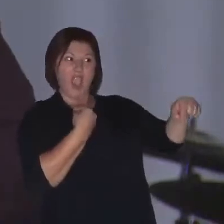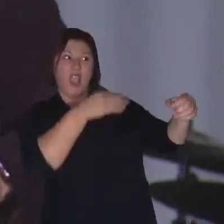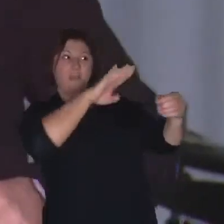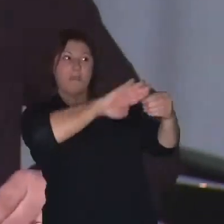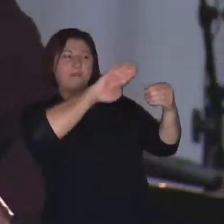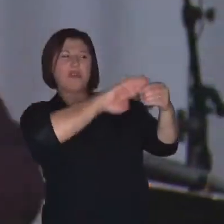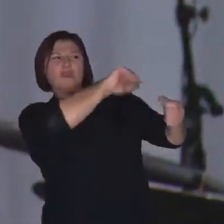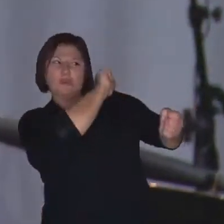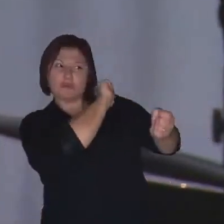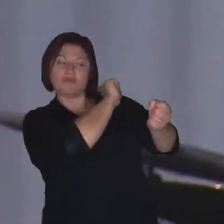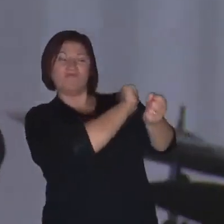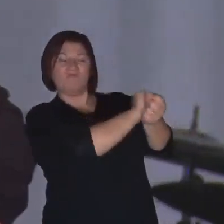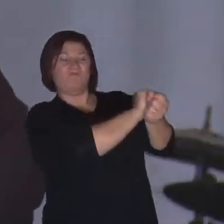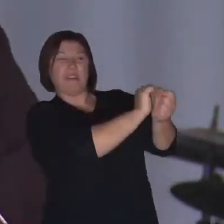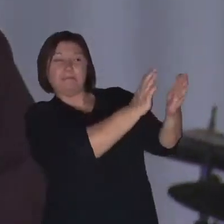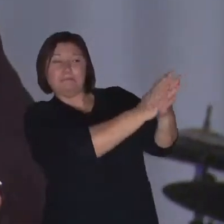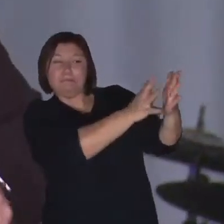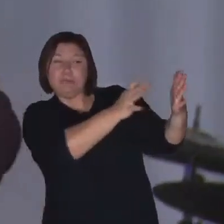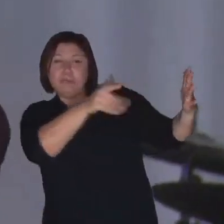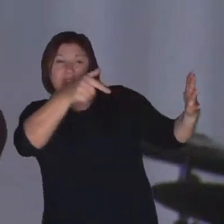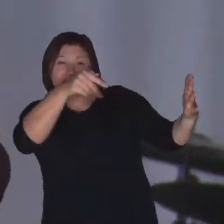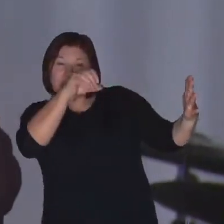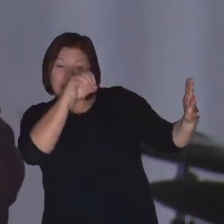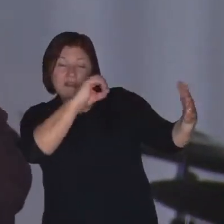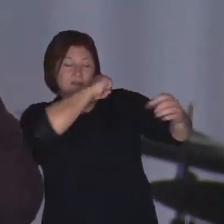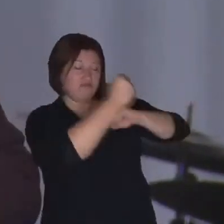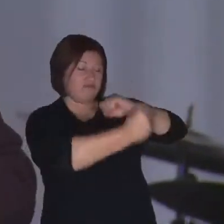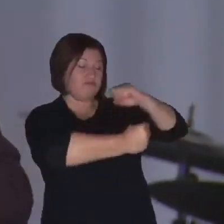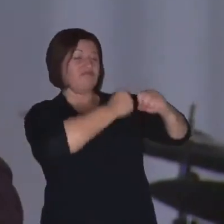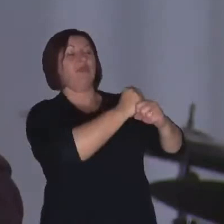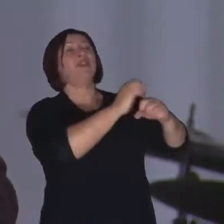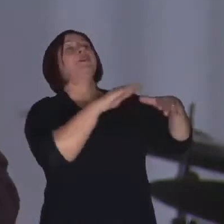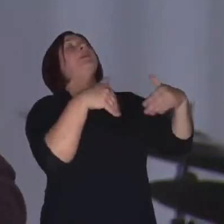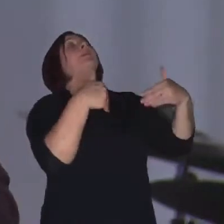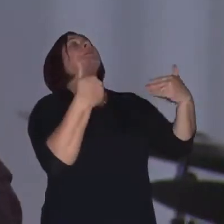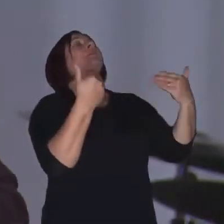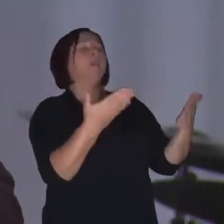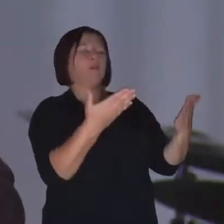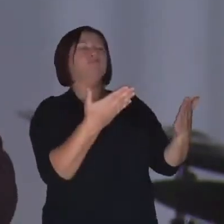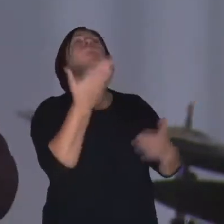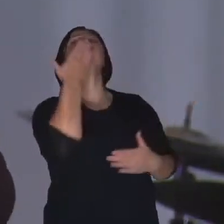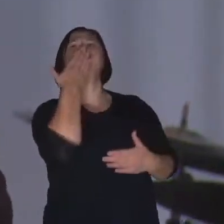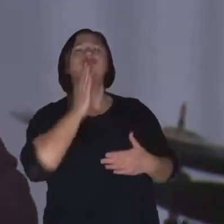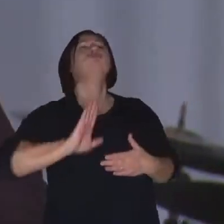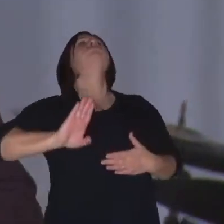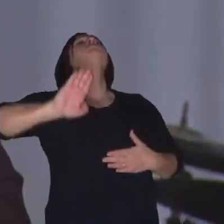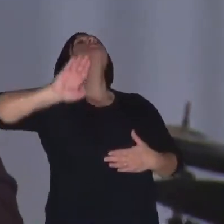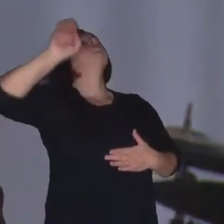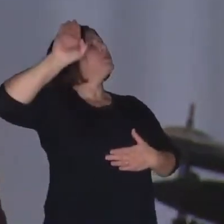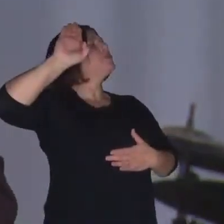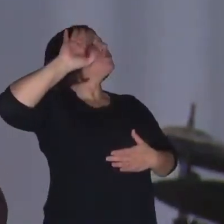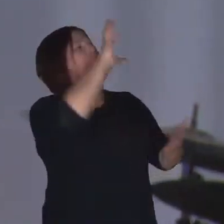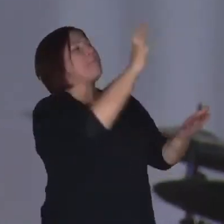Quando se completarem os 70 anos da Babilônia, eu cumprirei a minha promessa em favor de vocês, de trazê-los de volta para